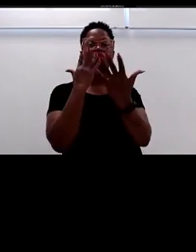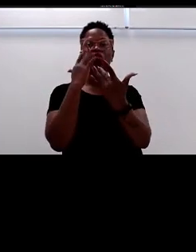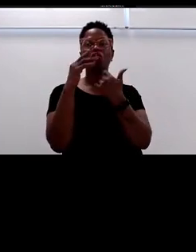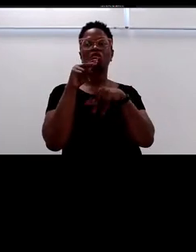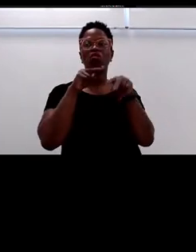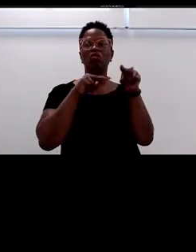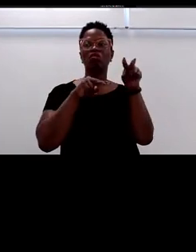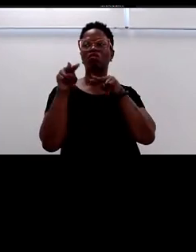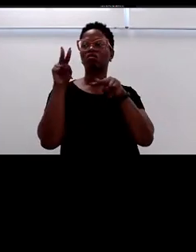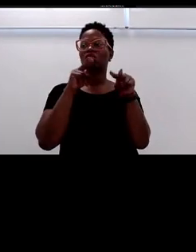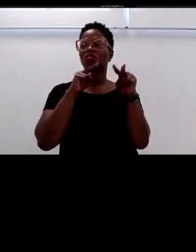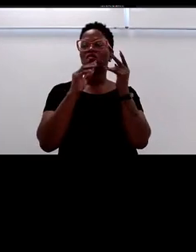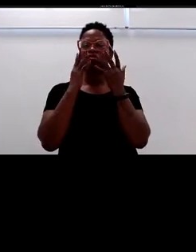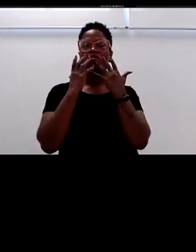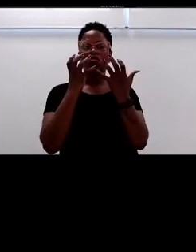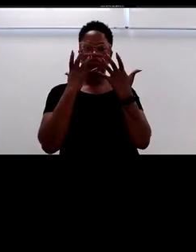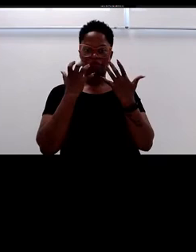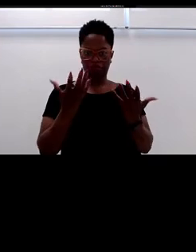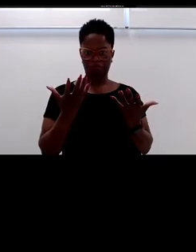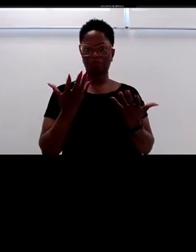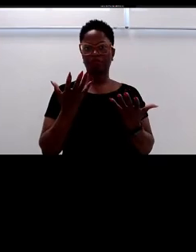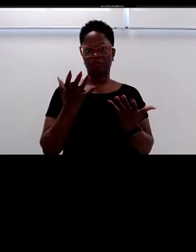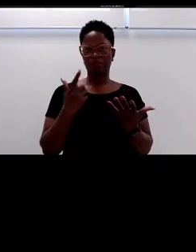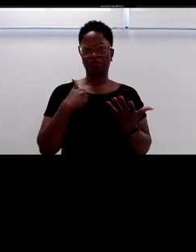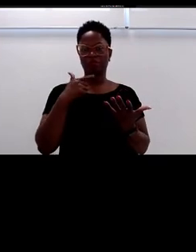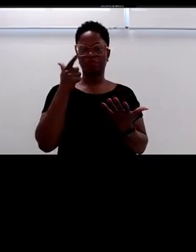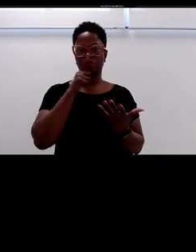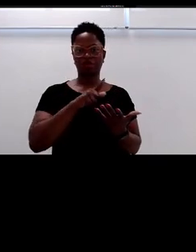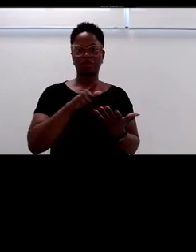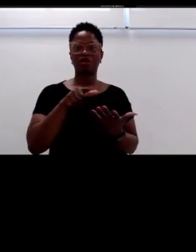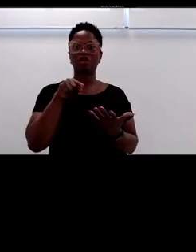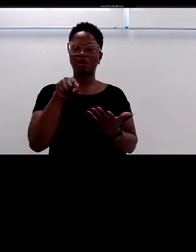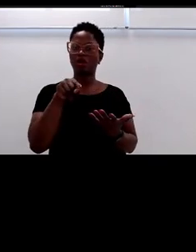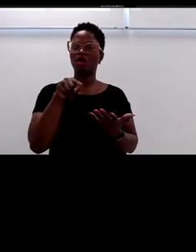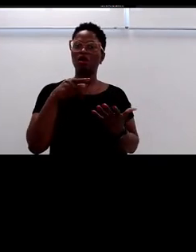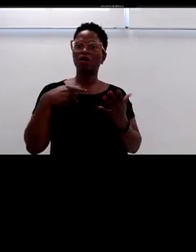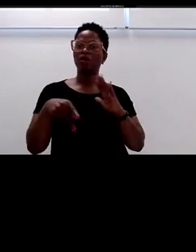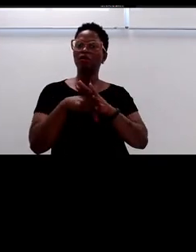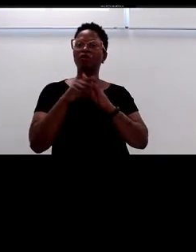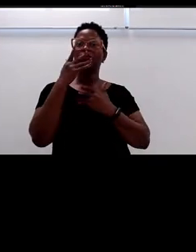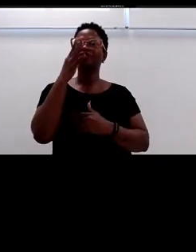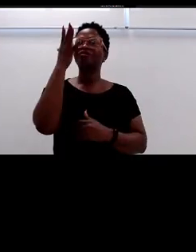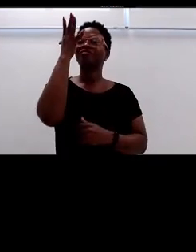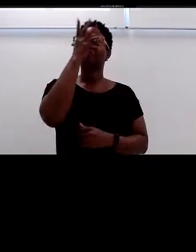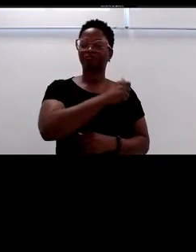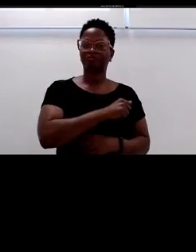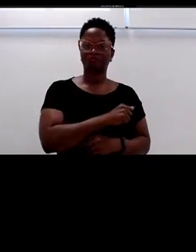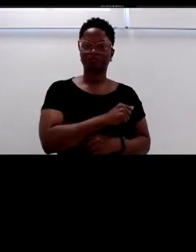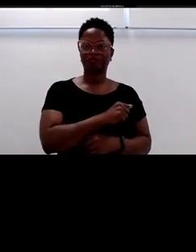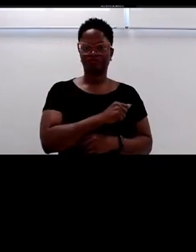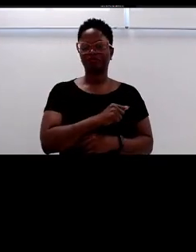aí eu até brinco, dizendo que essa foi a minha paleta de salvação.